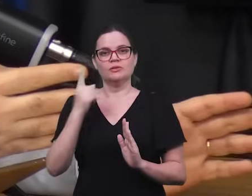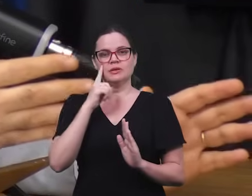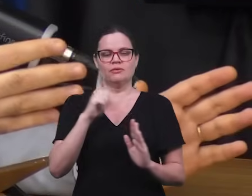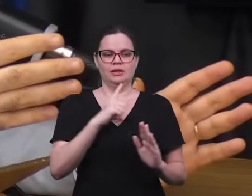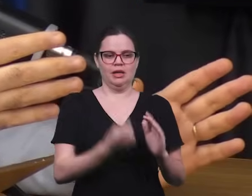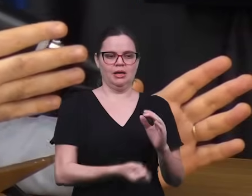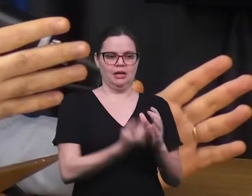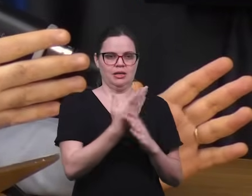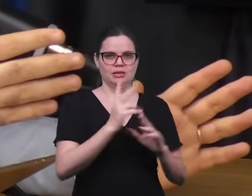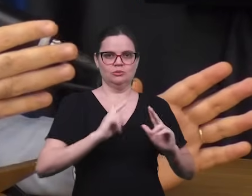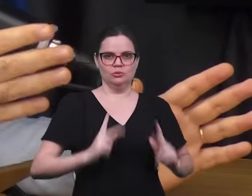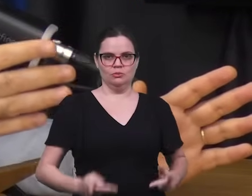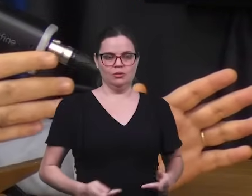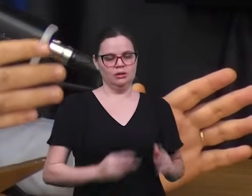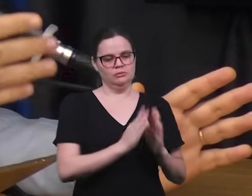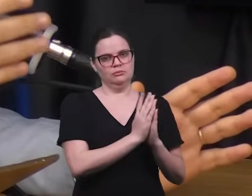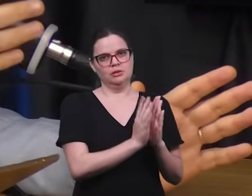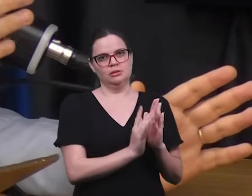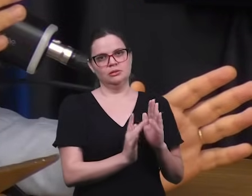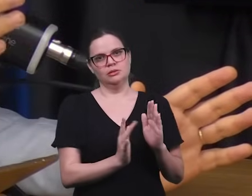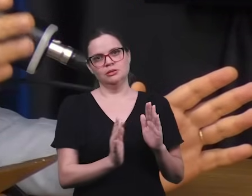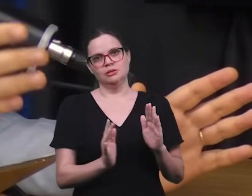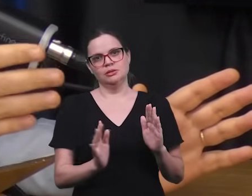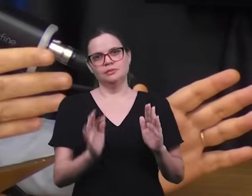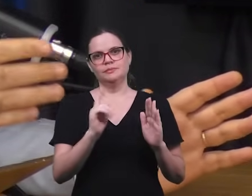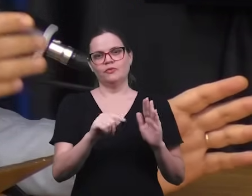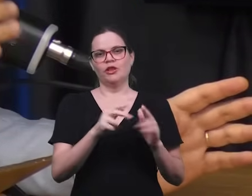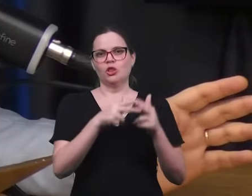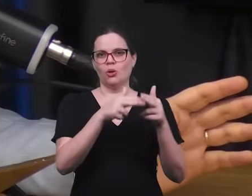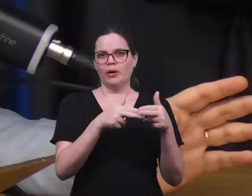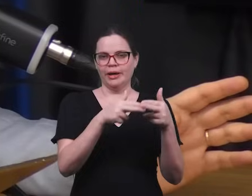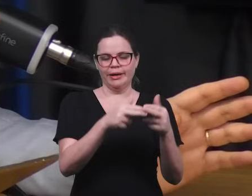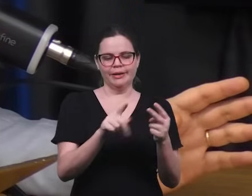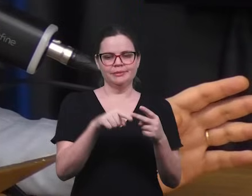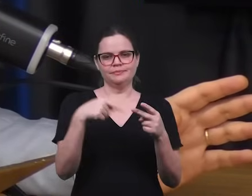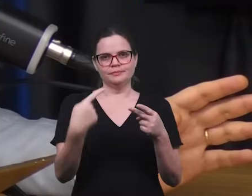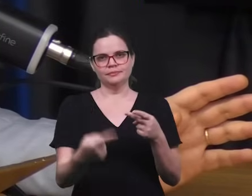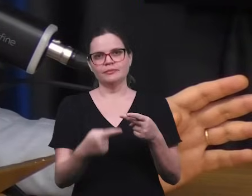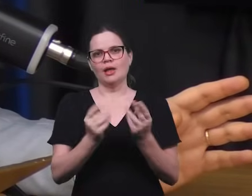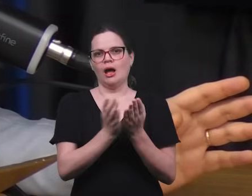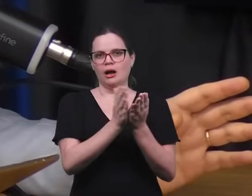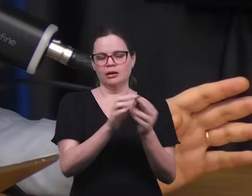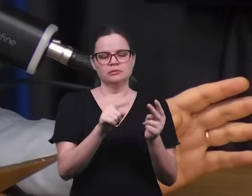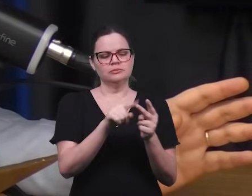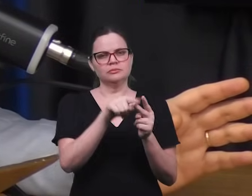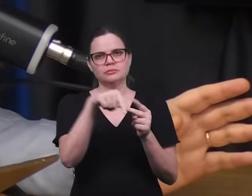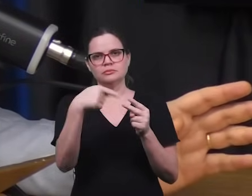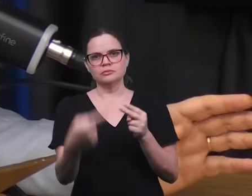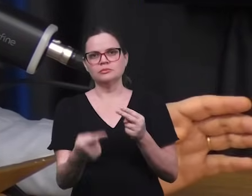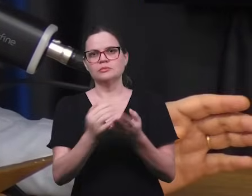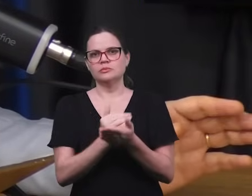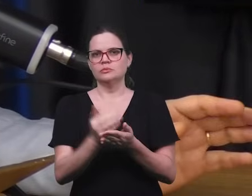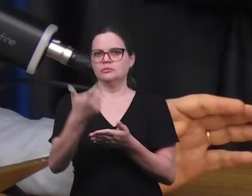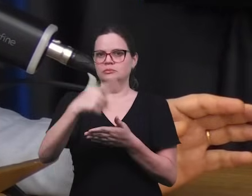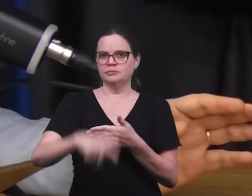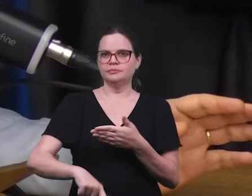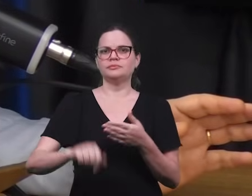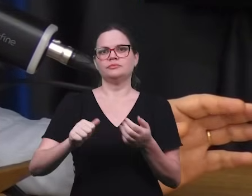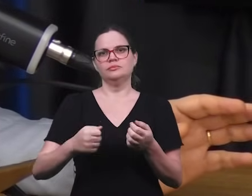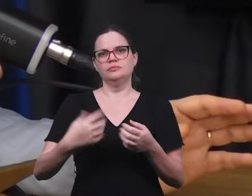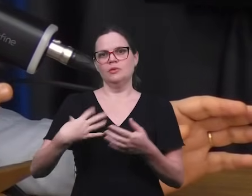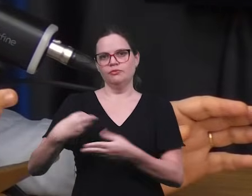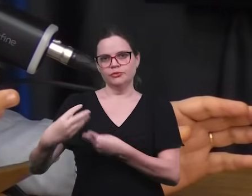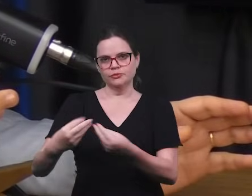do homem, você tem todo aquele processo, você tem Noé com a arca, e depois você tem um recomeço do homem,